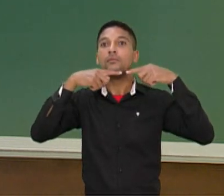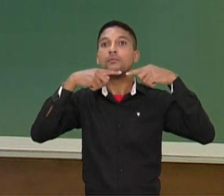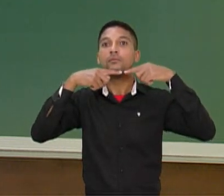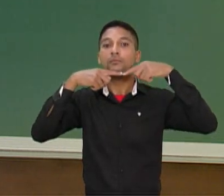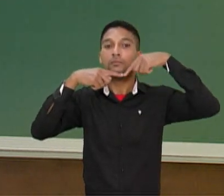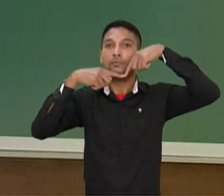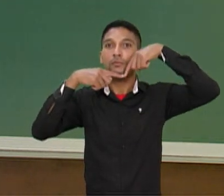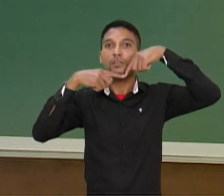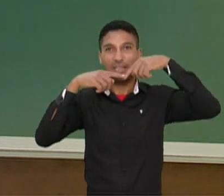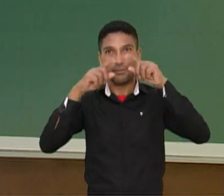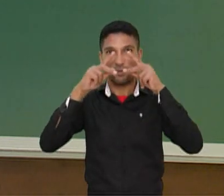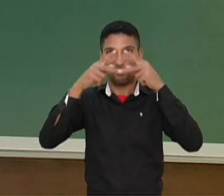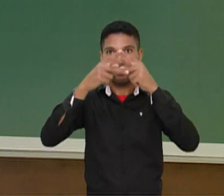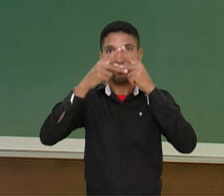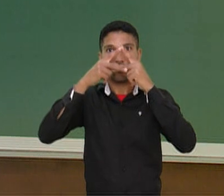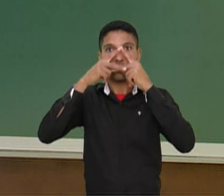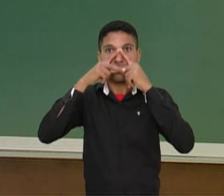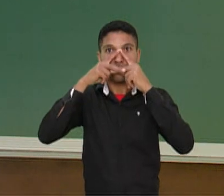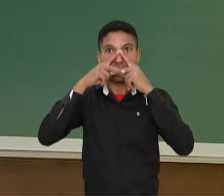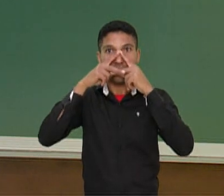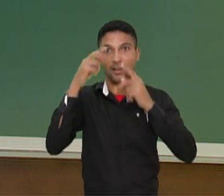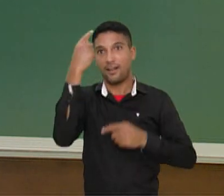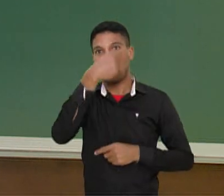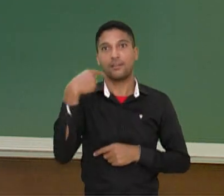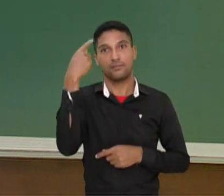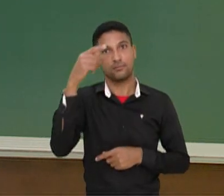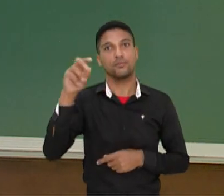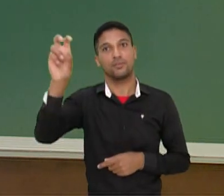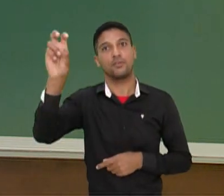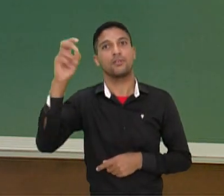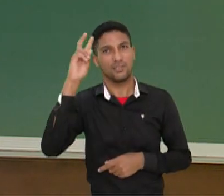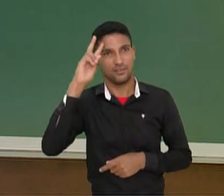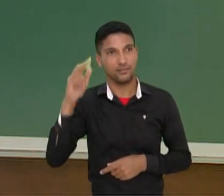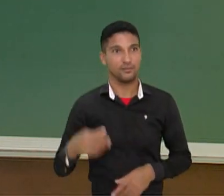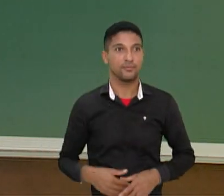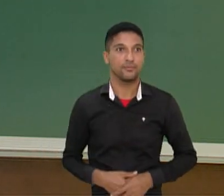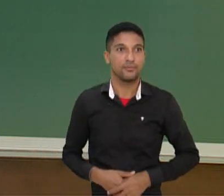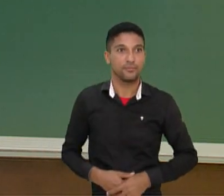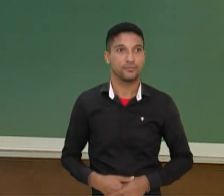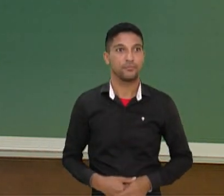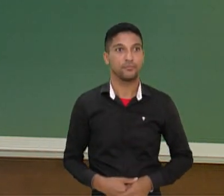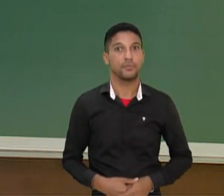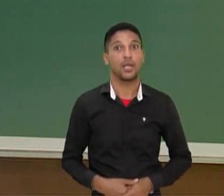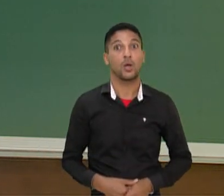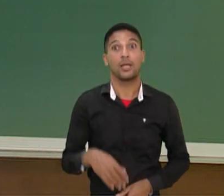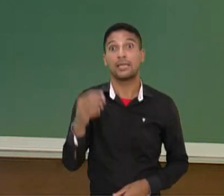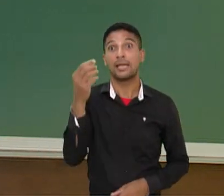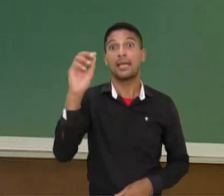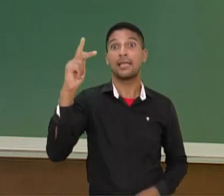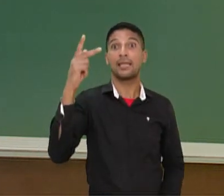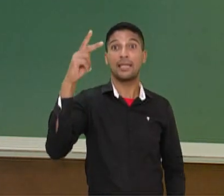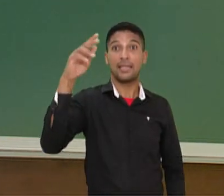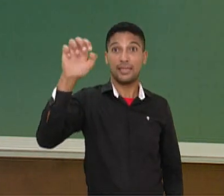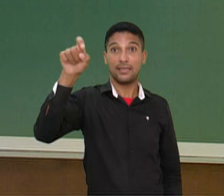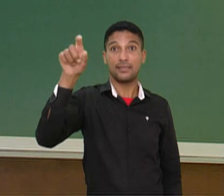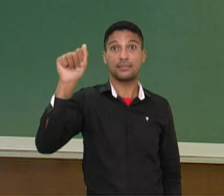graus. Hexágono, 6 lados. Divide ele lá, ó, 1, 2, 3,